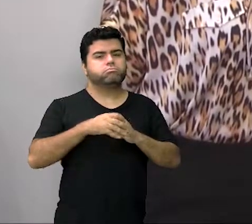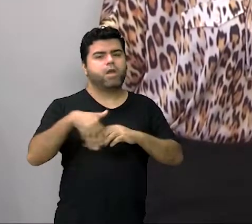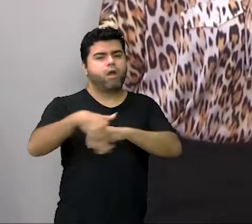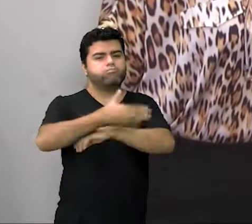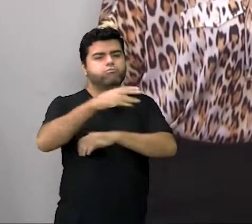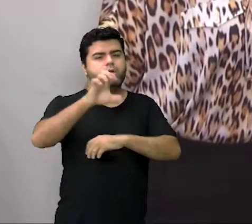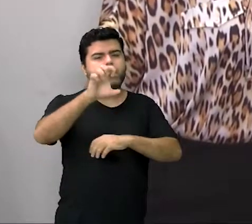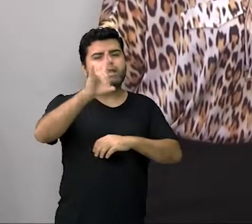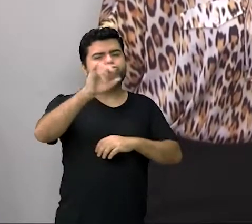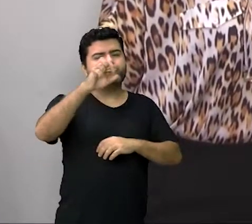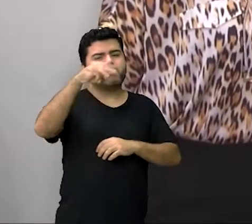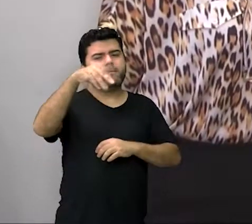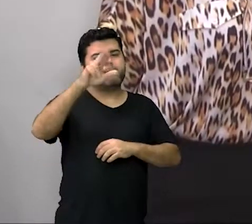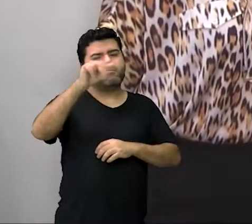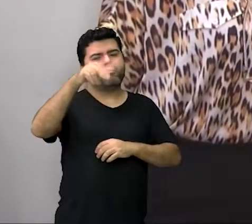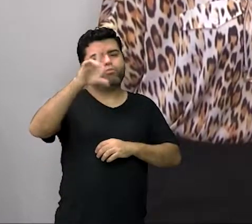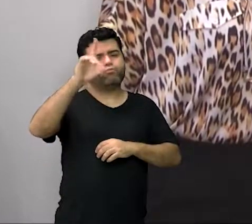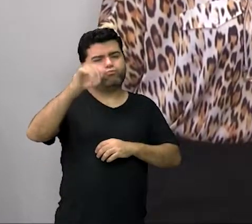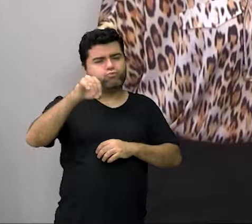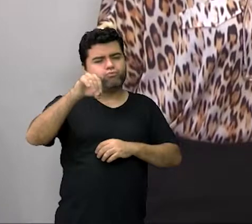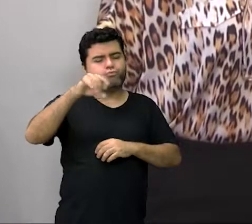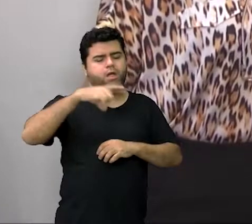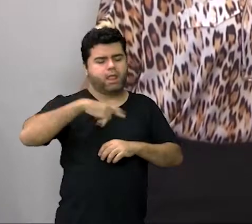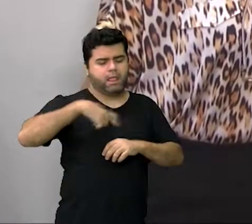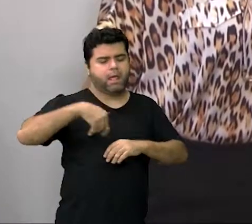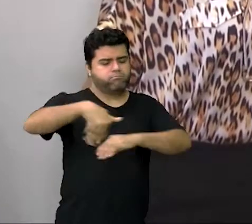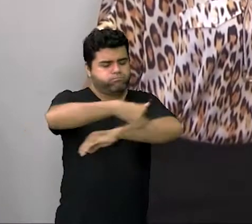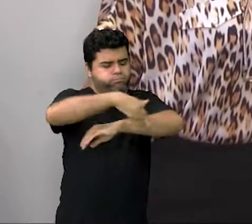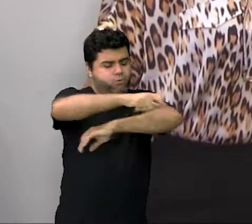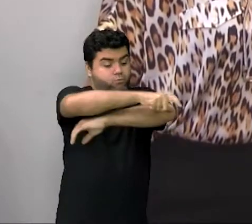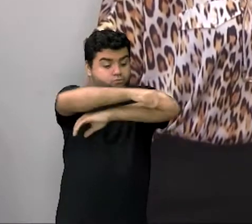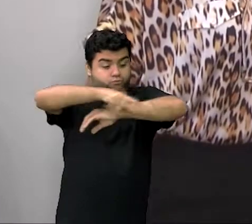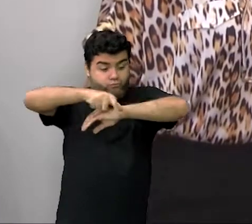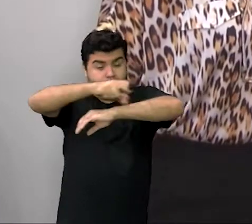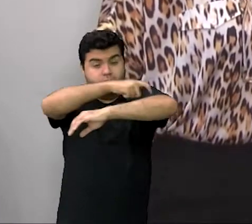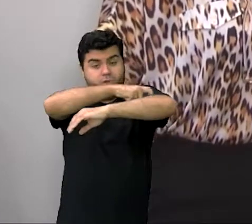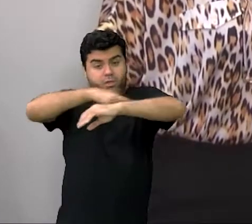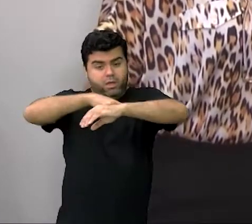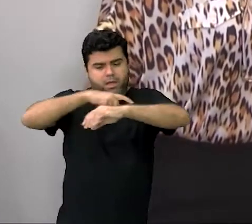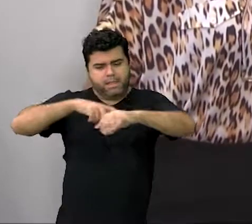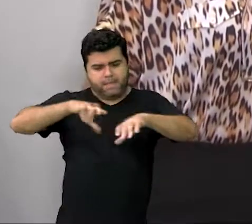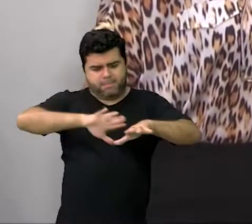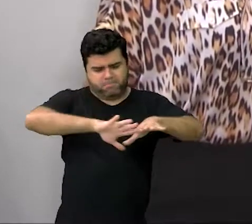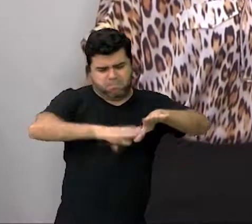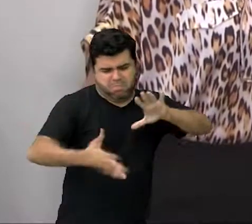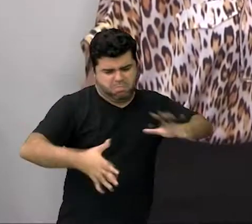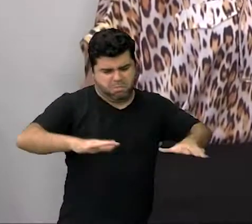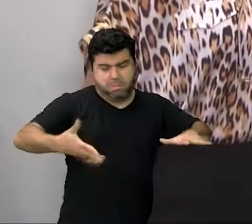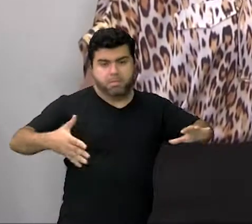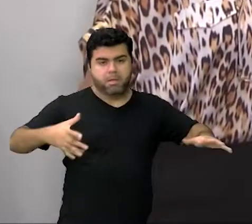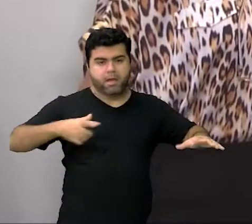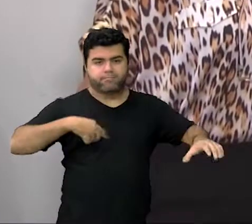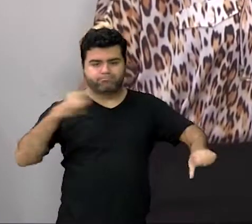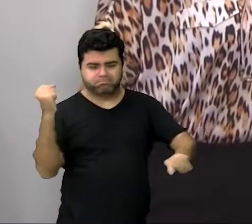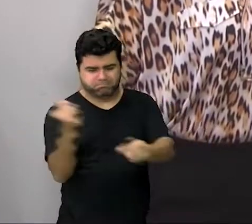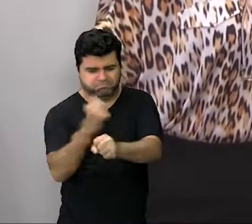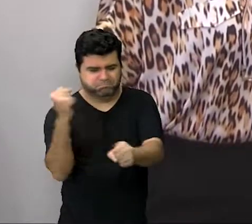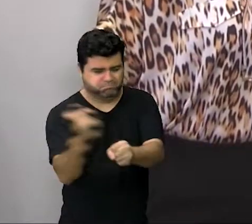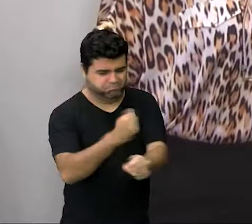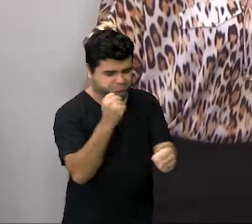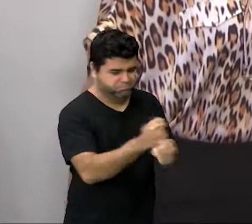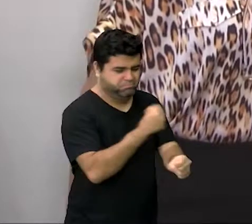Burjato. Fizeram as calçadas lá que estava com um buraco, né? Fizeram